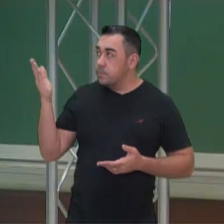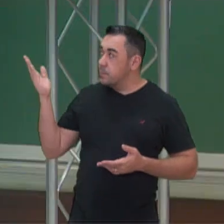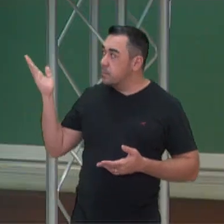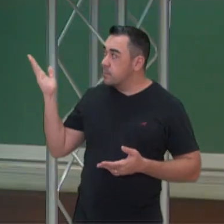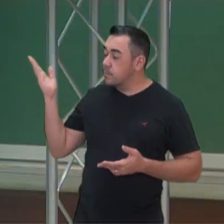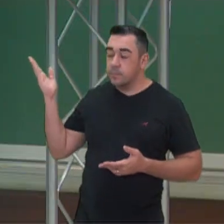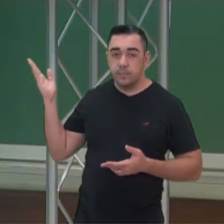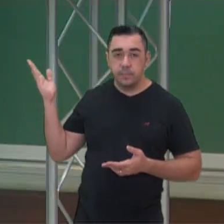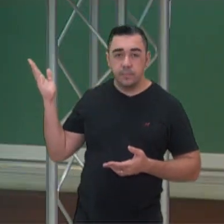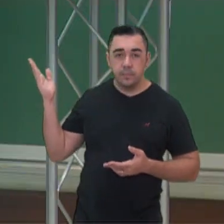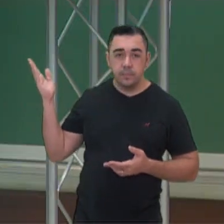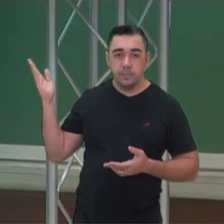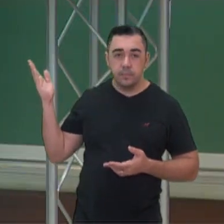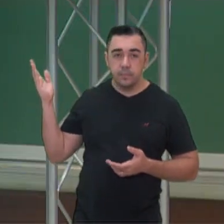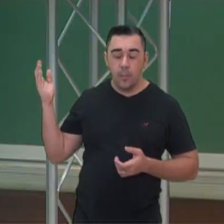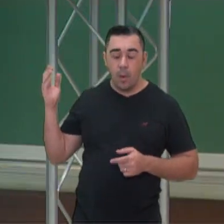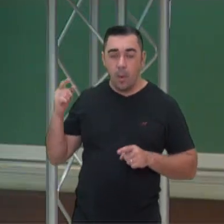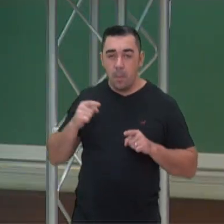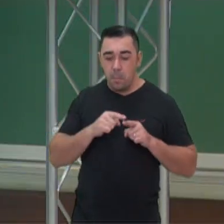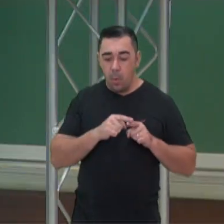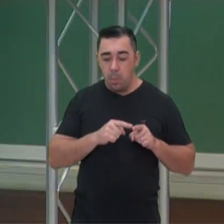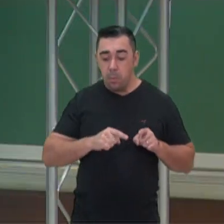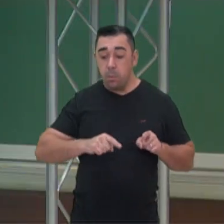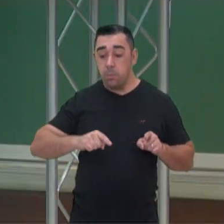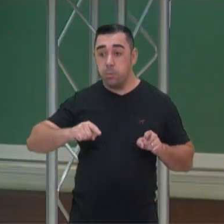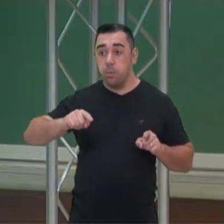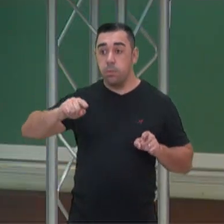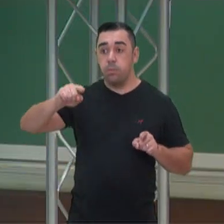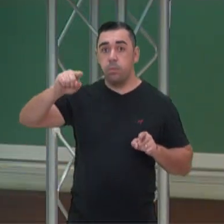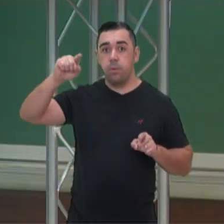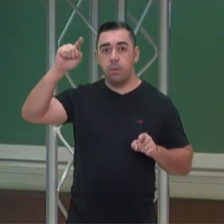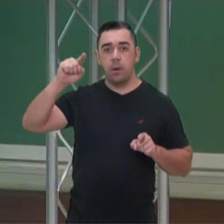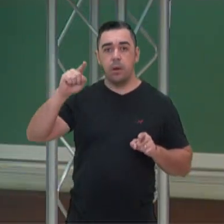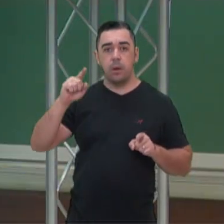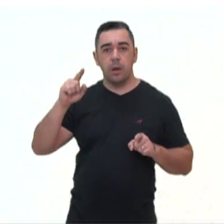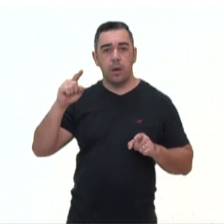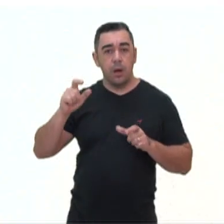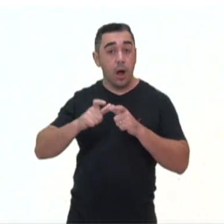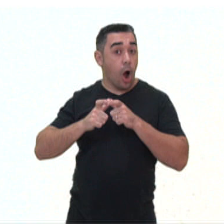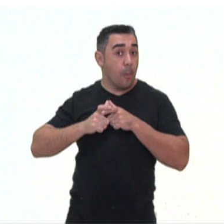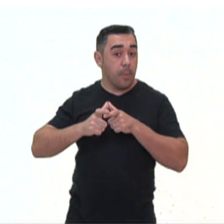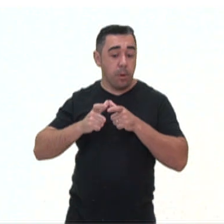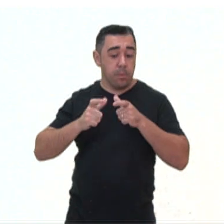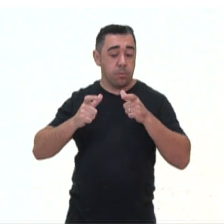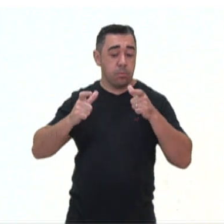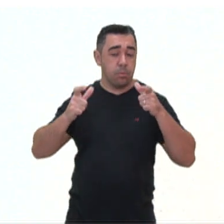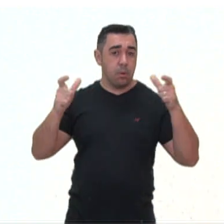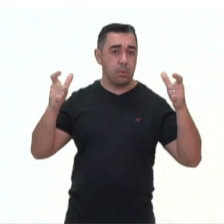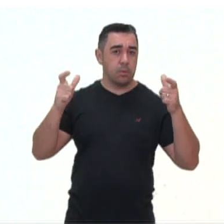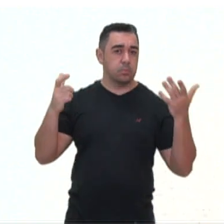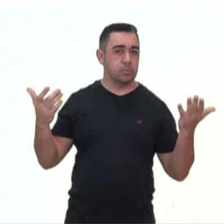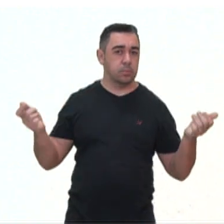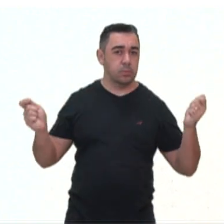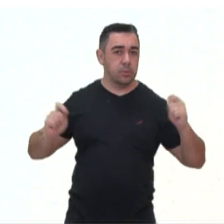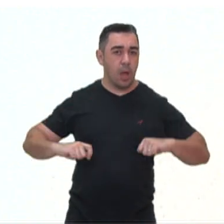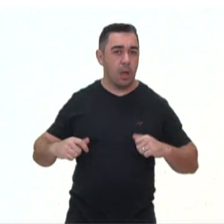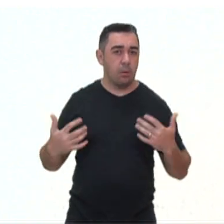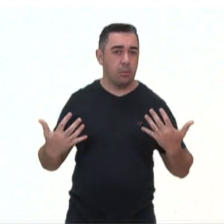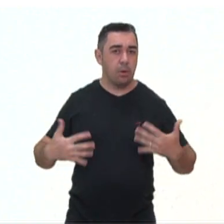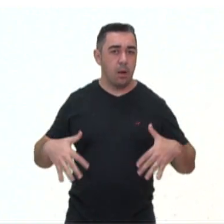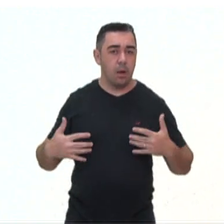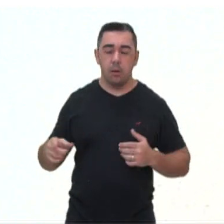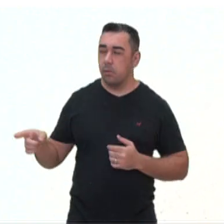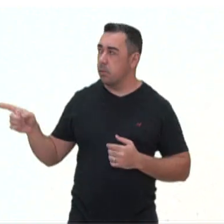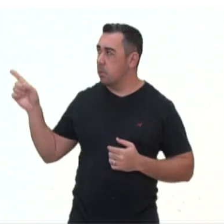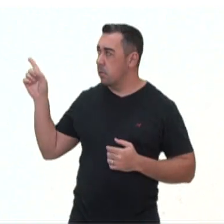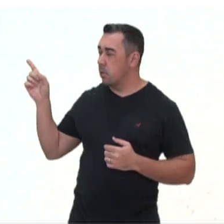que de repente nós tivemos um salto no número de habitantes do planeta. O salto é espetacular. Você não precisa